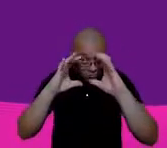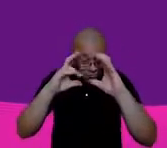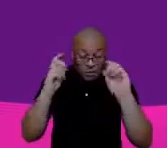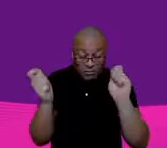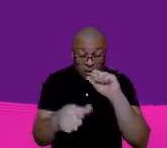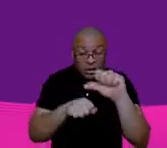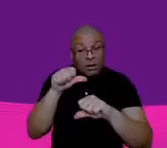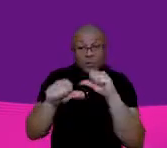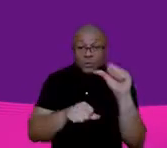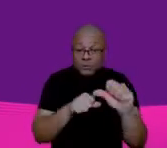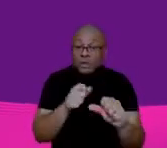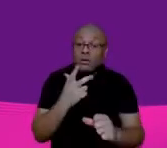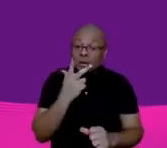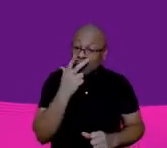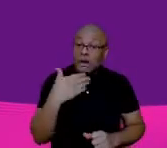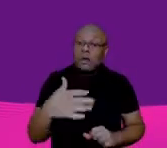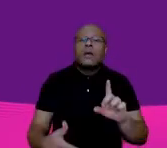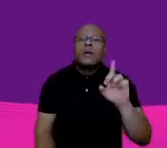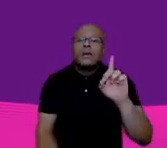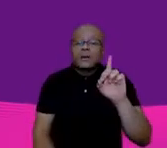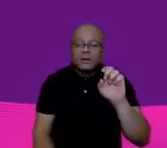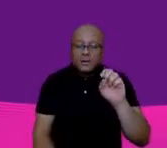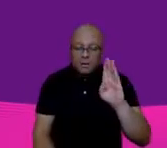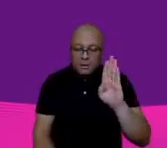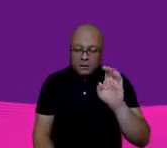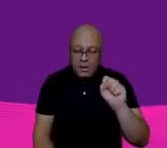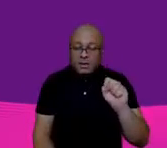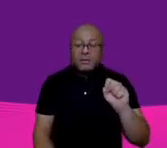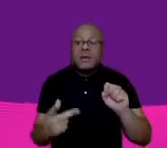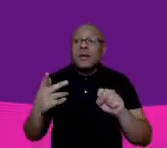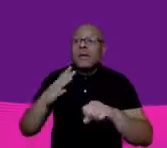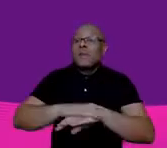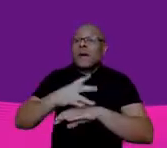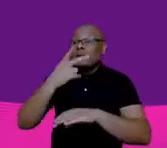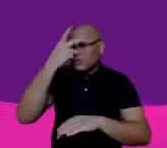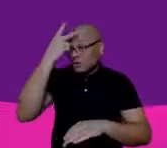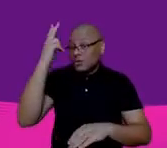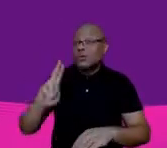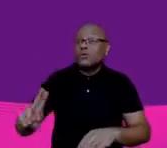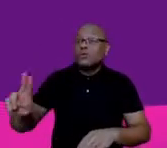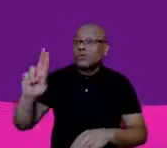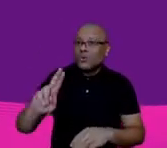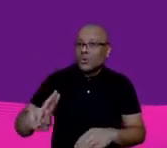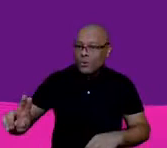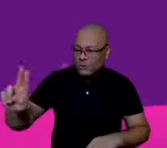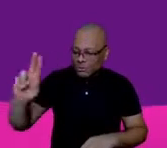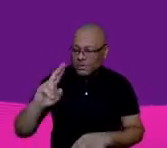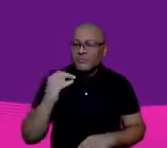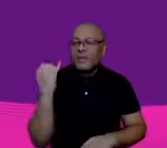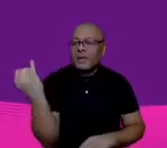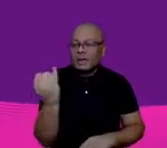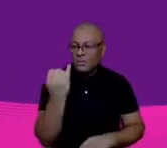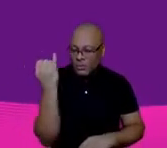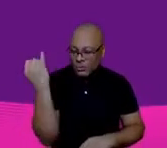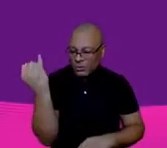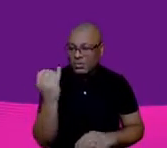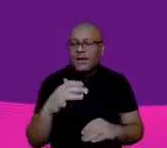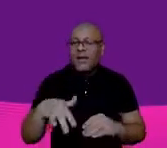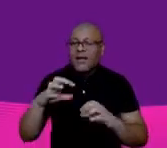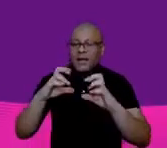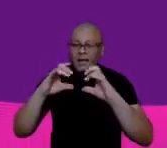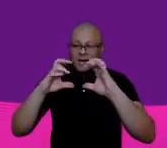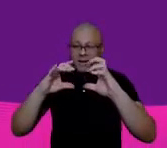tendência do DBS é aumentar as indicações para casos retratados, de submovimento da neurologia como um todo e saindo dela